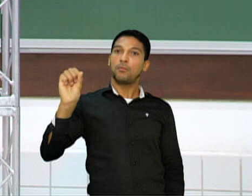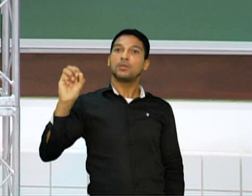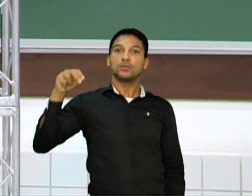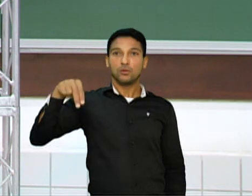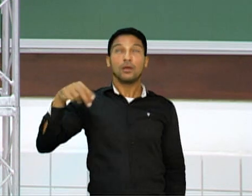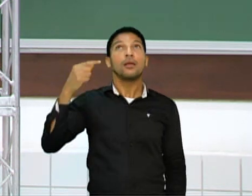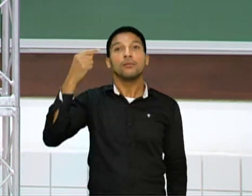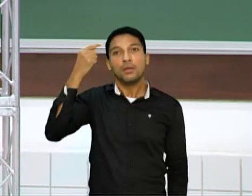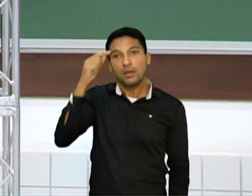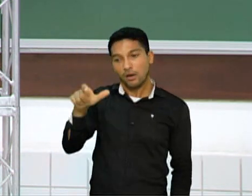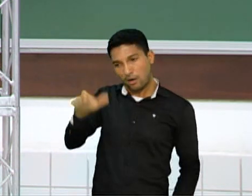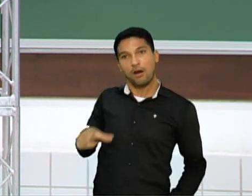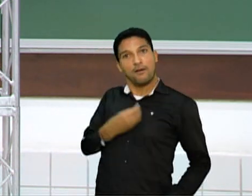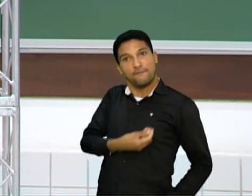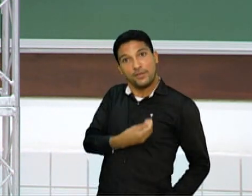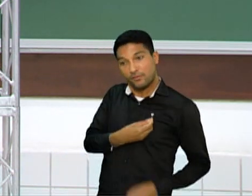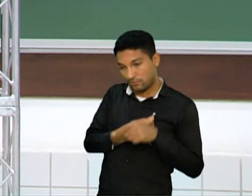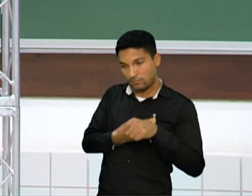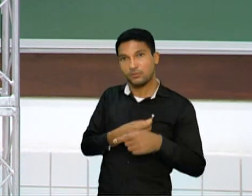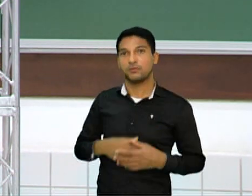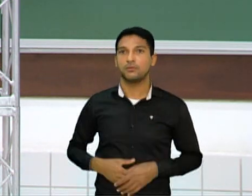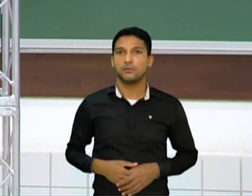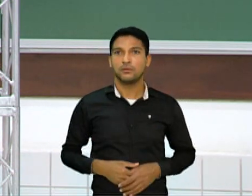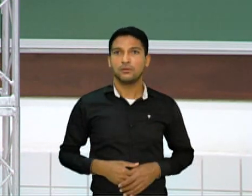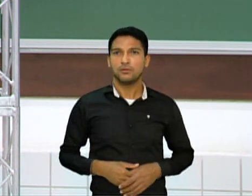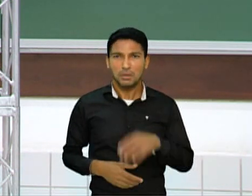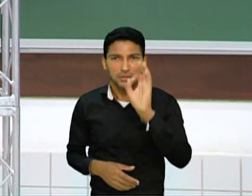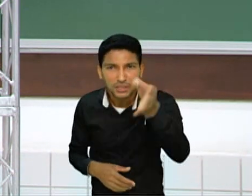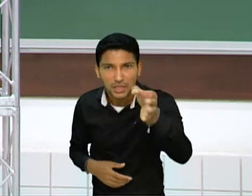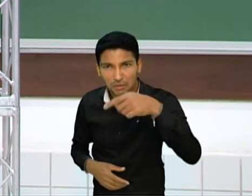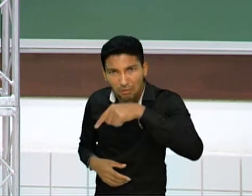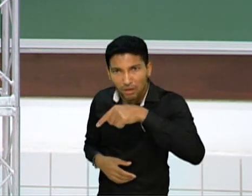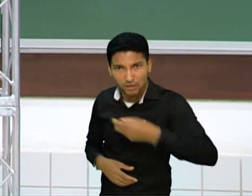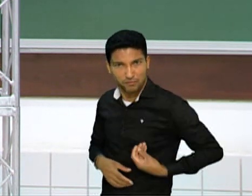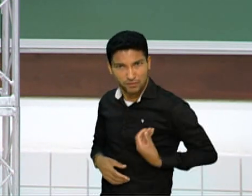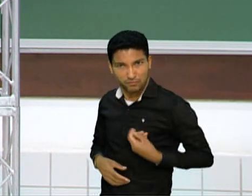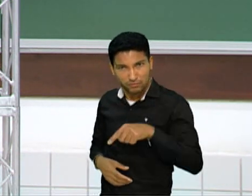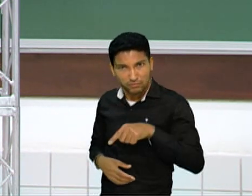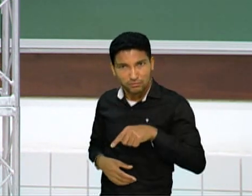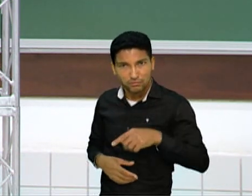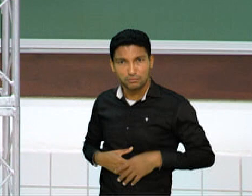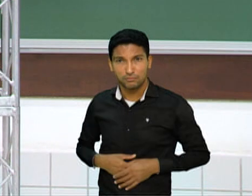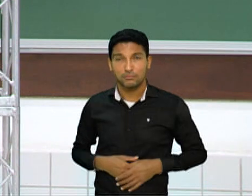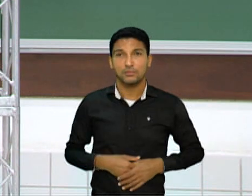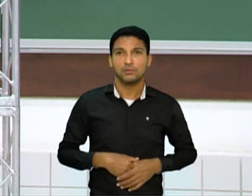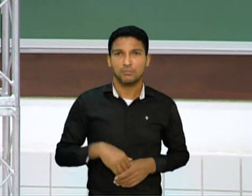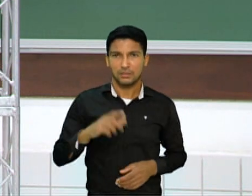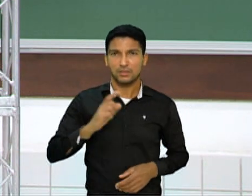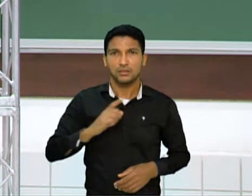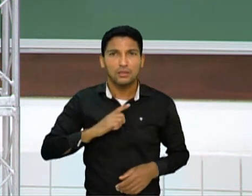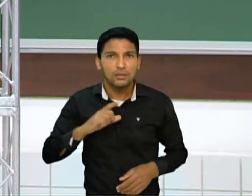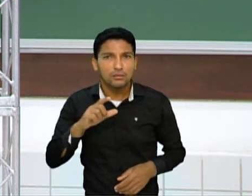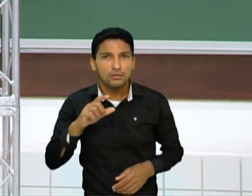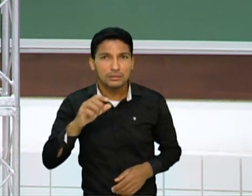aqui. Será que sobra alguma certeza quando eu duvido de tudo? Ah, sobra a